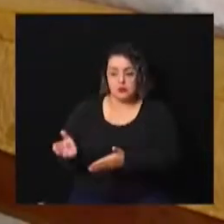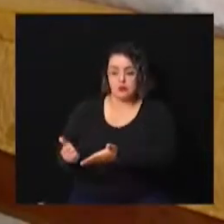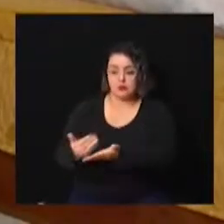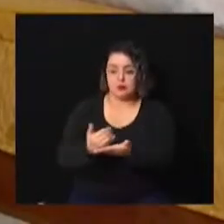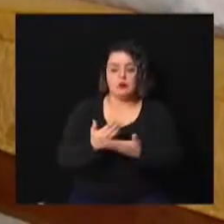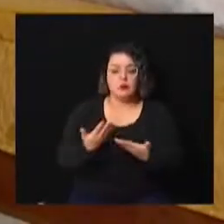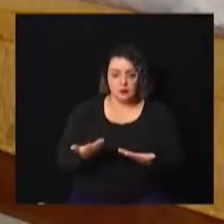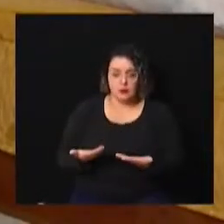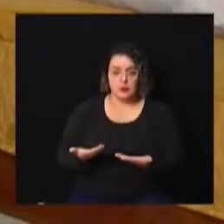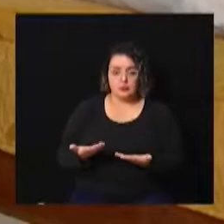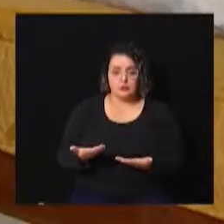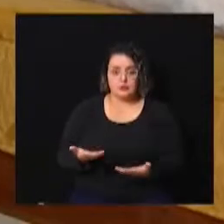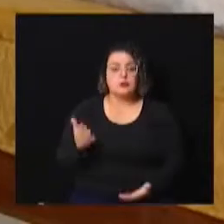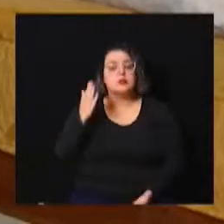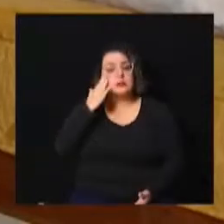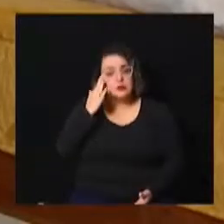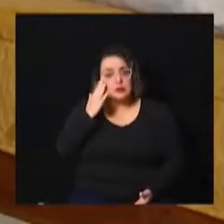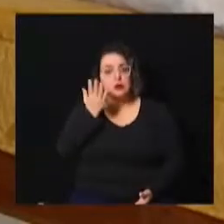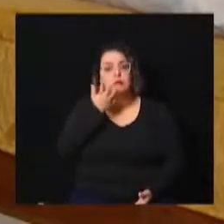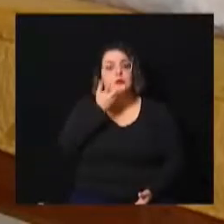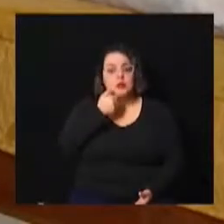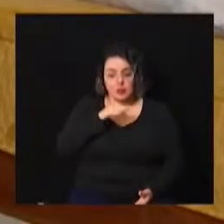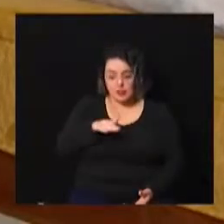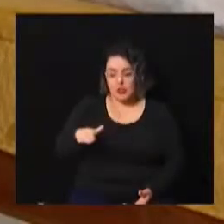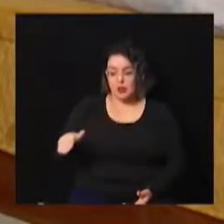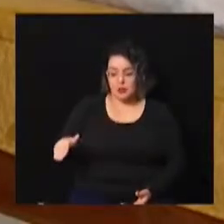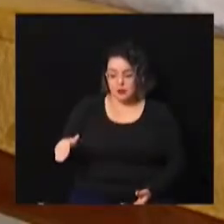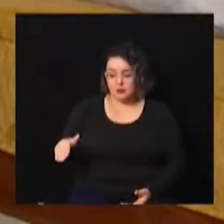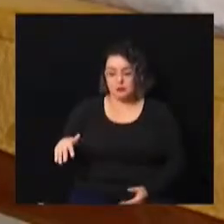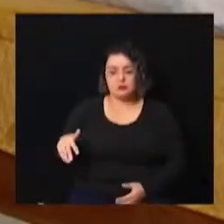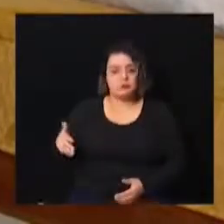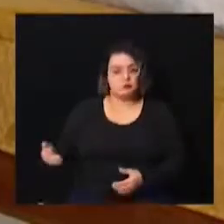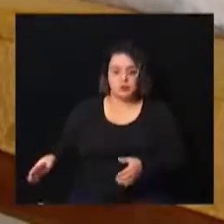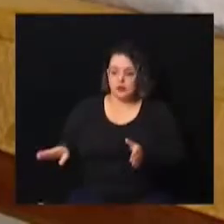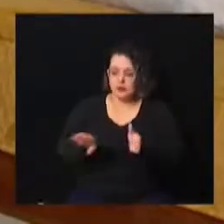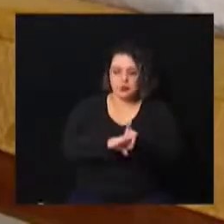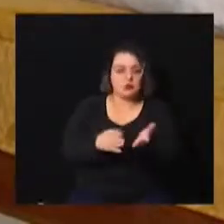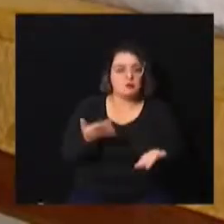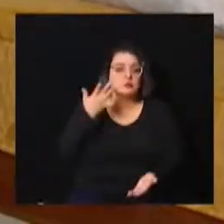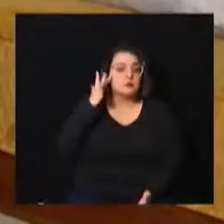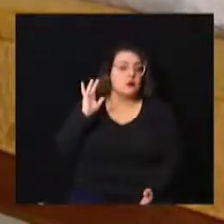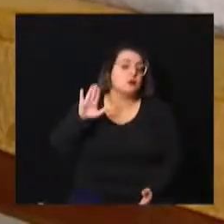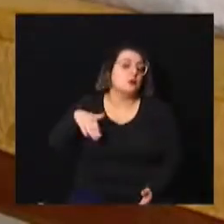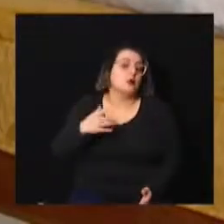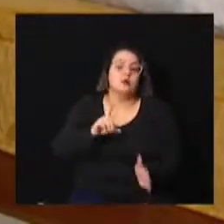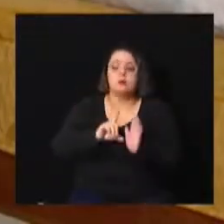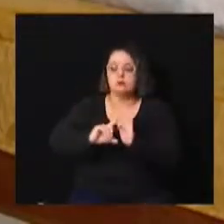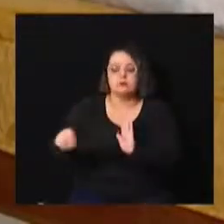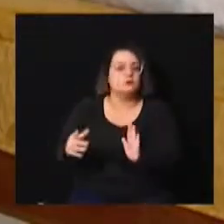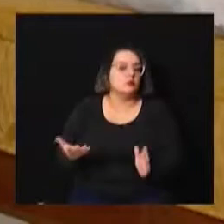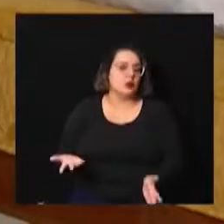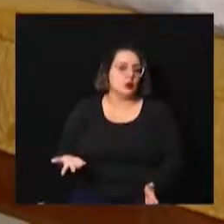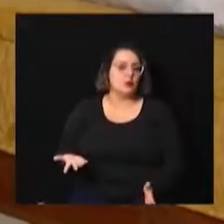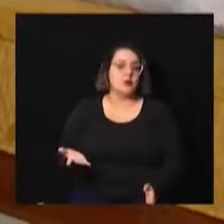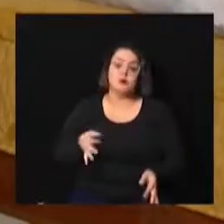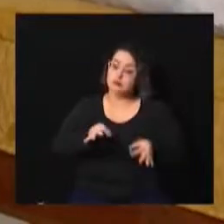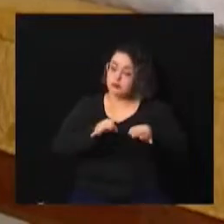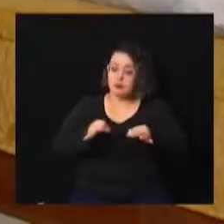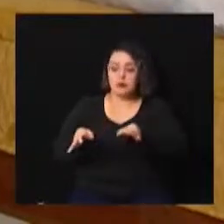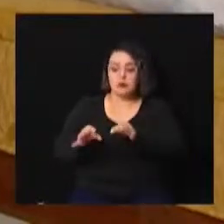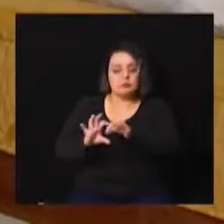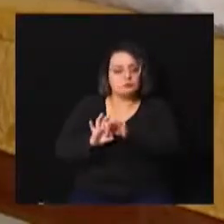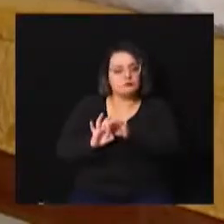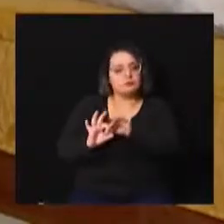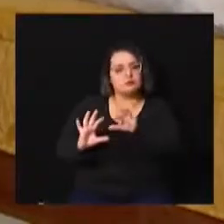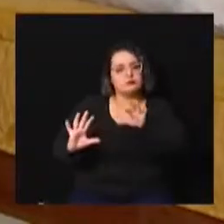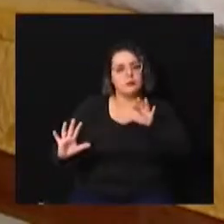acolhimento. Então, é assim, você sabe que a criança vai vir e você não sabe quando ela vai ir embora. Mas você tem que se preparando que você tem que